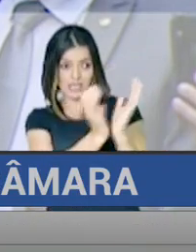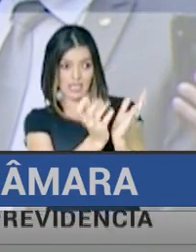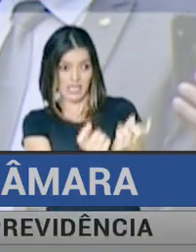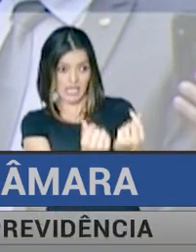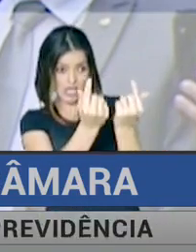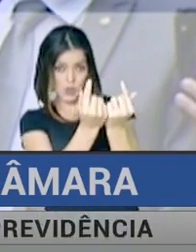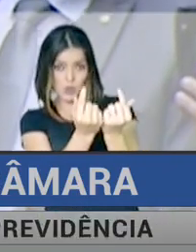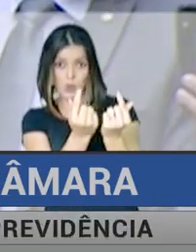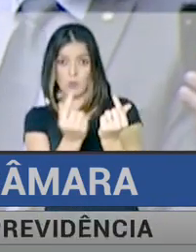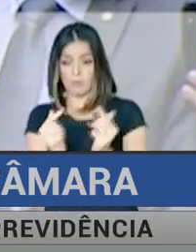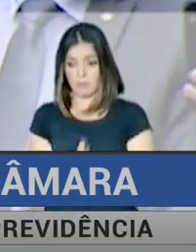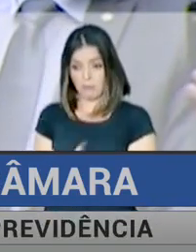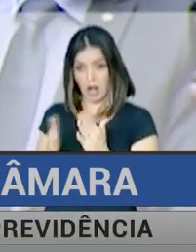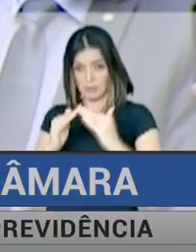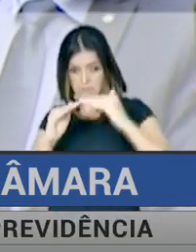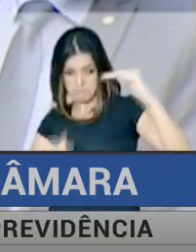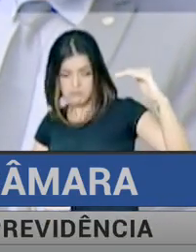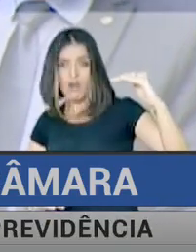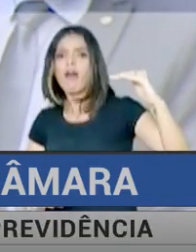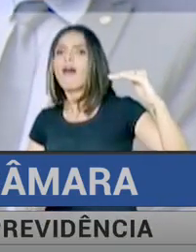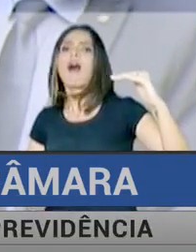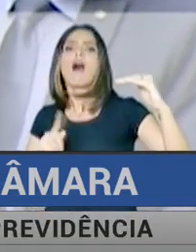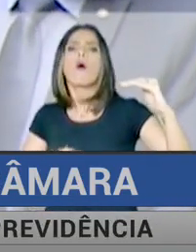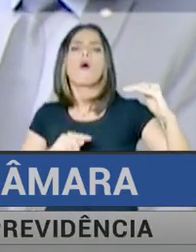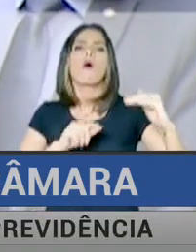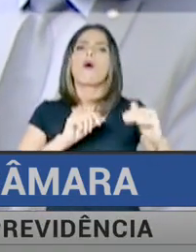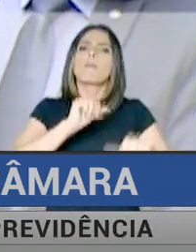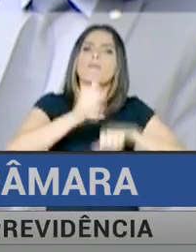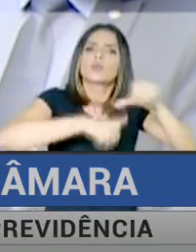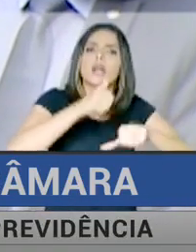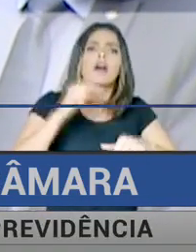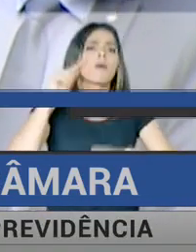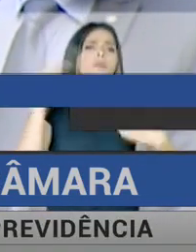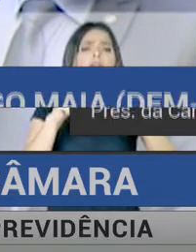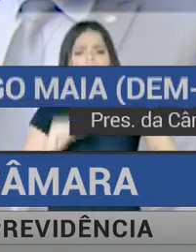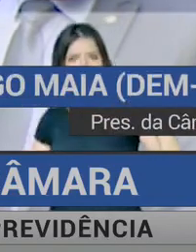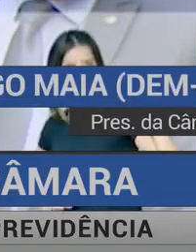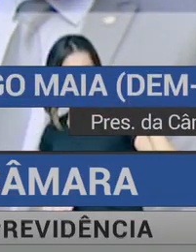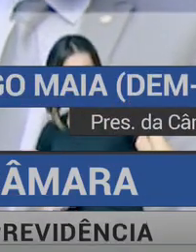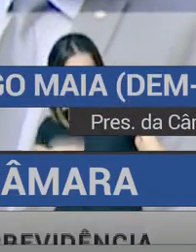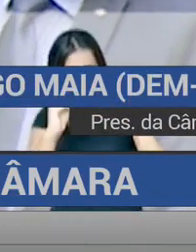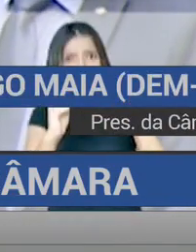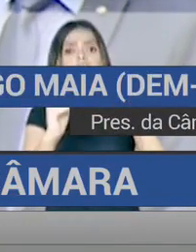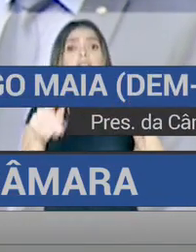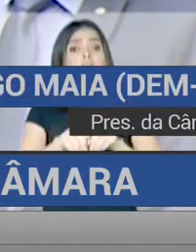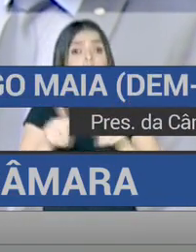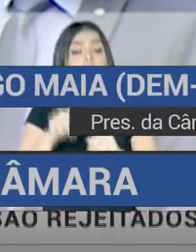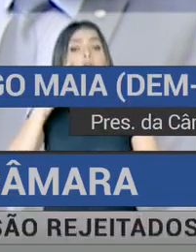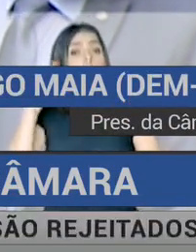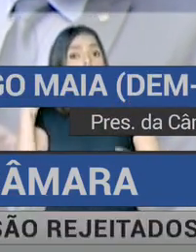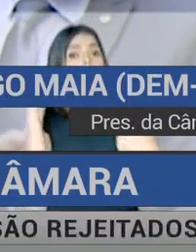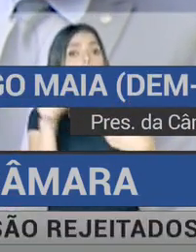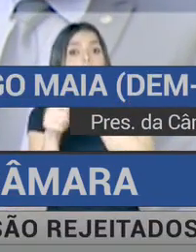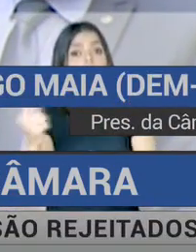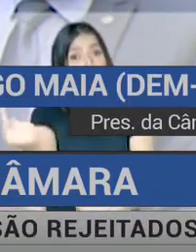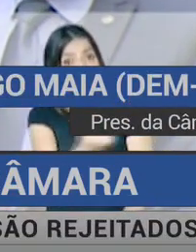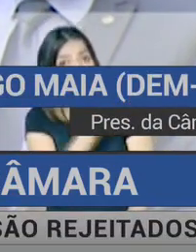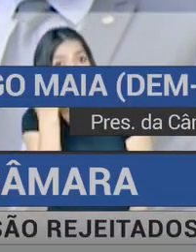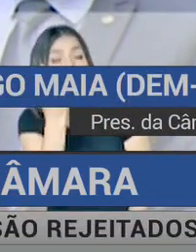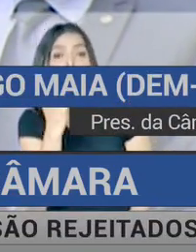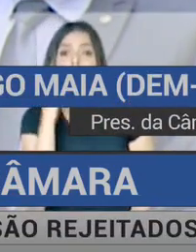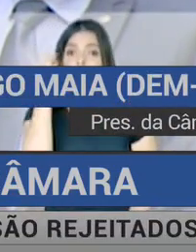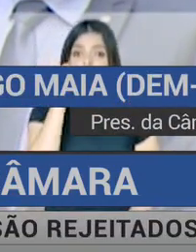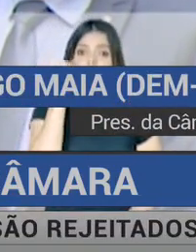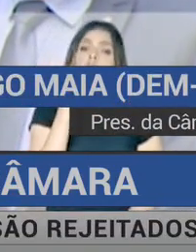E esse, eu tenho certeza, que é o objetivo de todos os parlamentares aqui presentes, os que votaram a